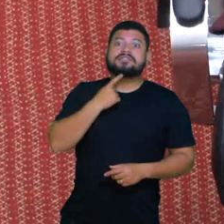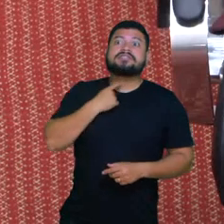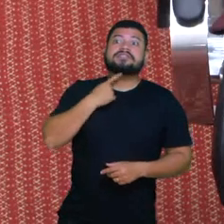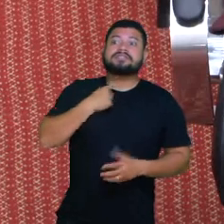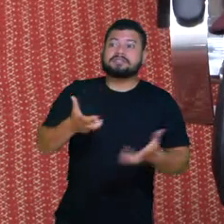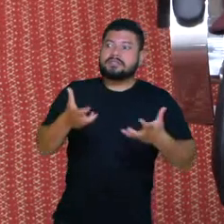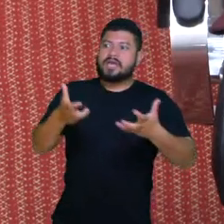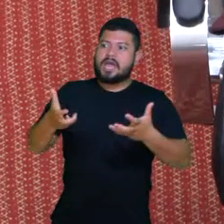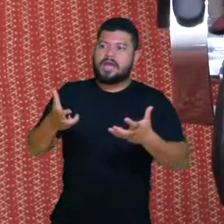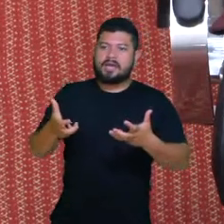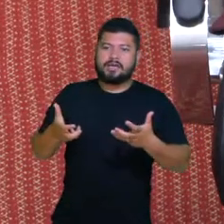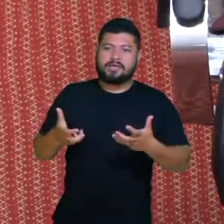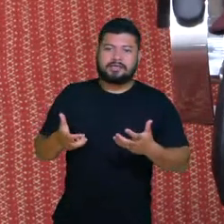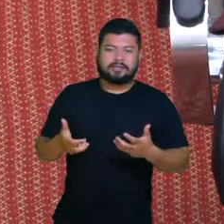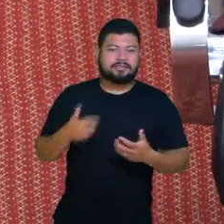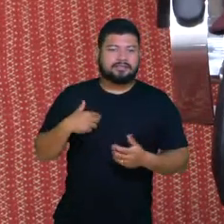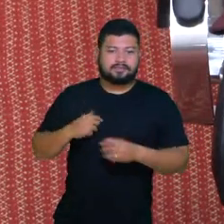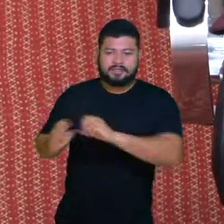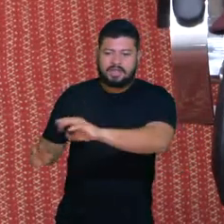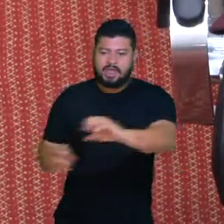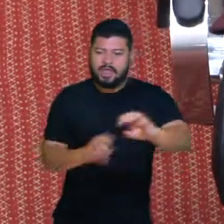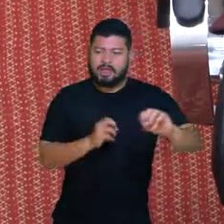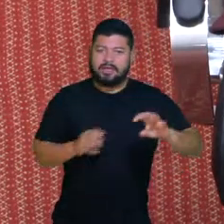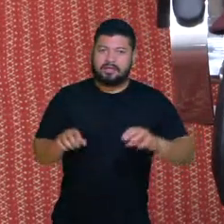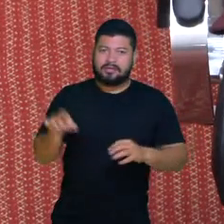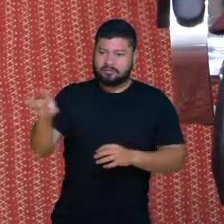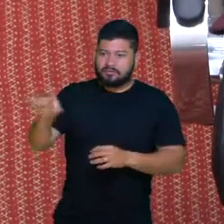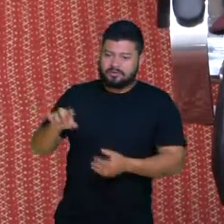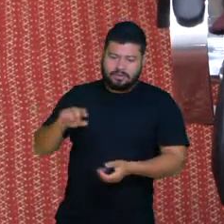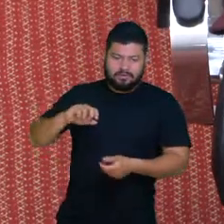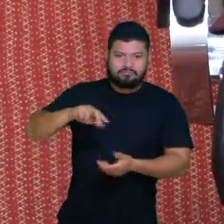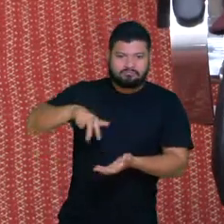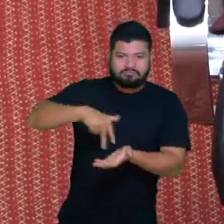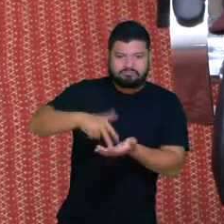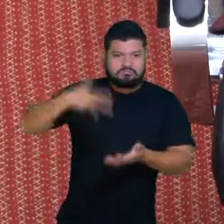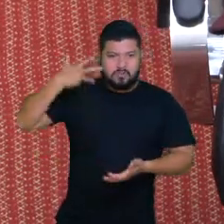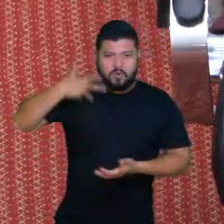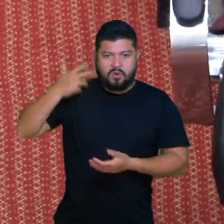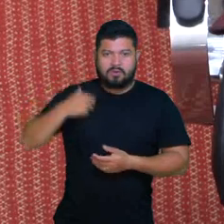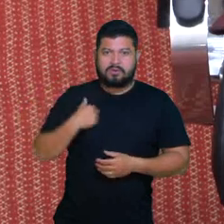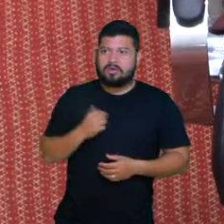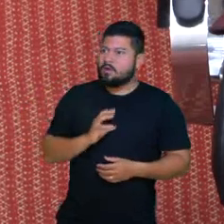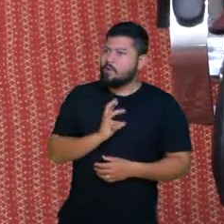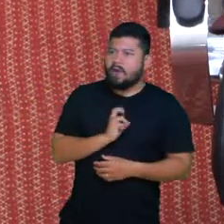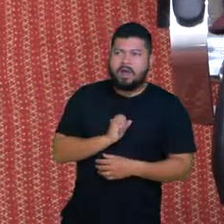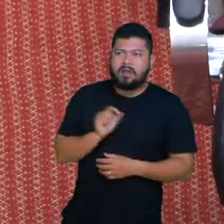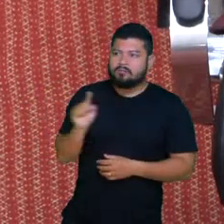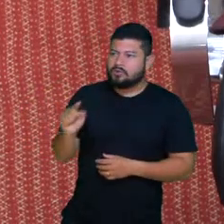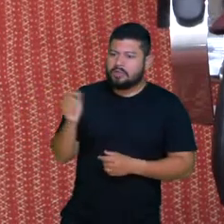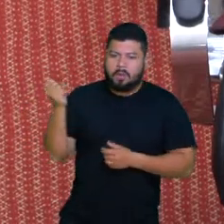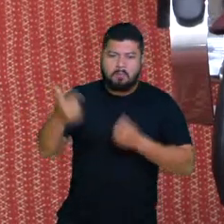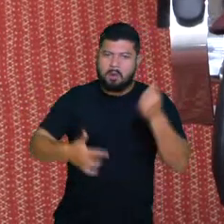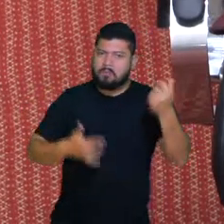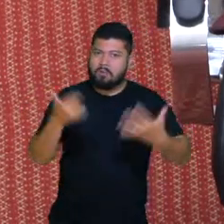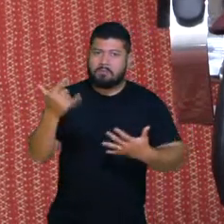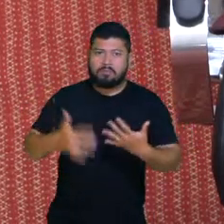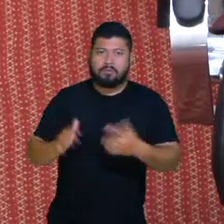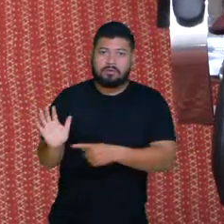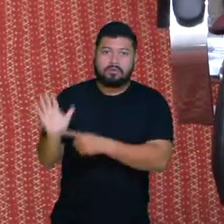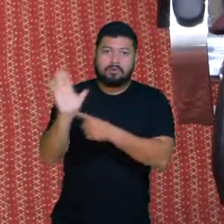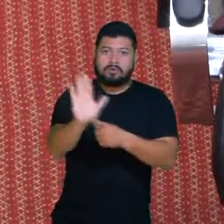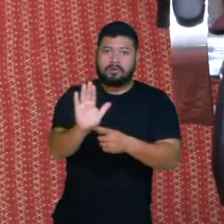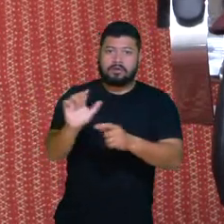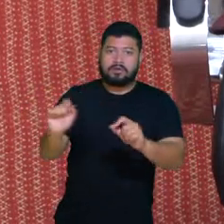ensinar certo Tu fizeste isso aqui uma das coisas que eu adorei na tua apresentação tu botou de Santa